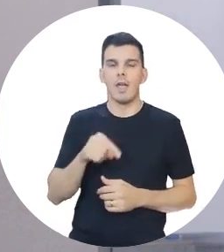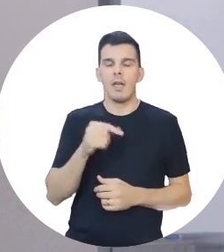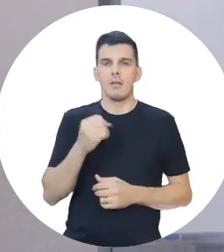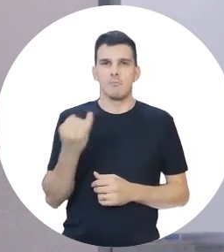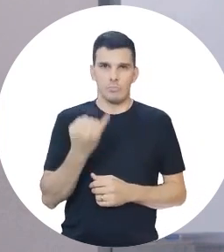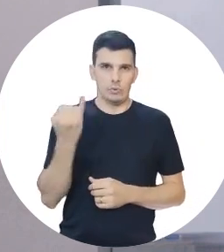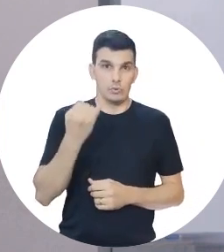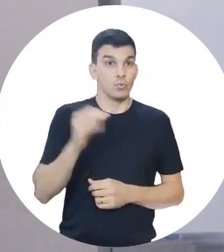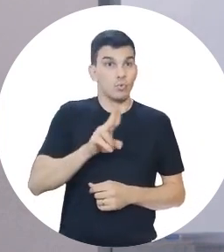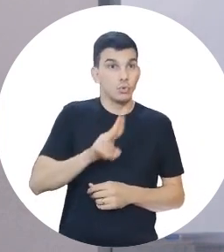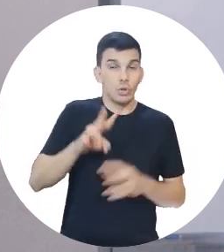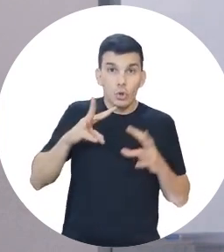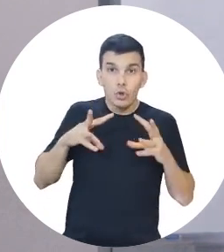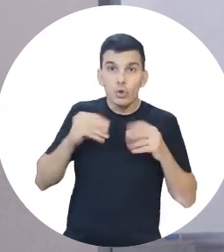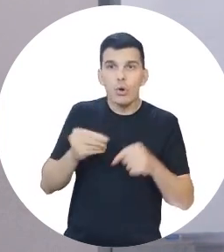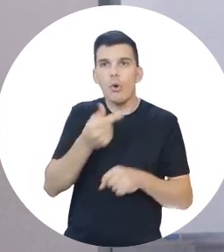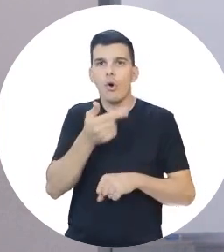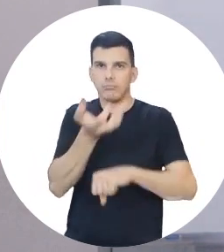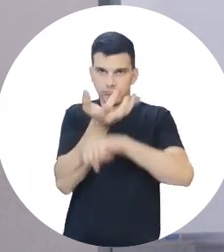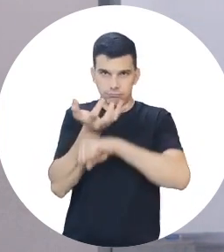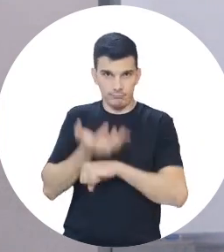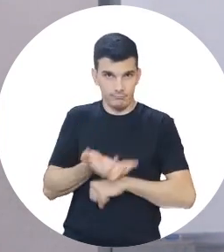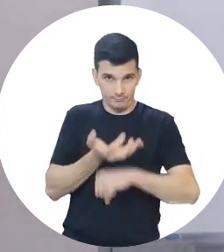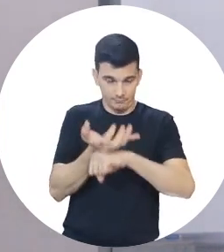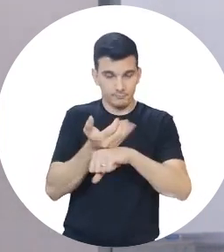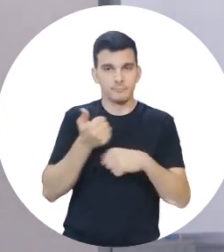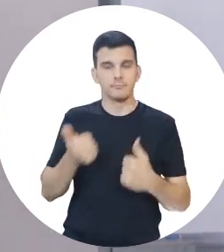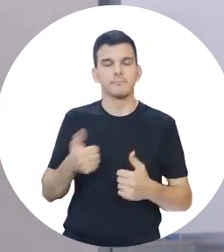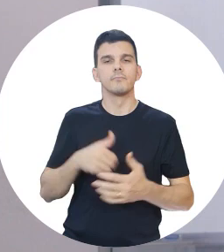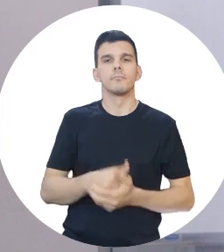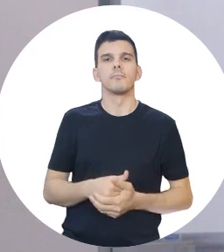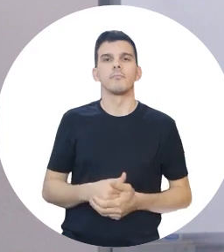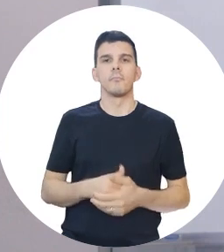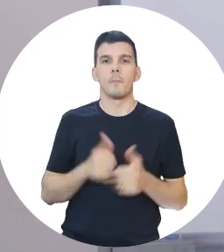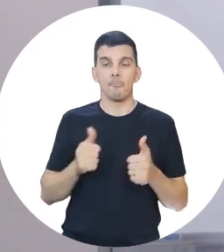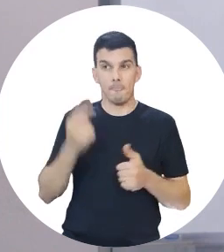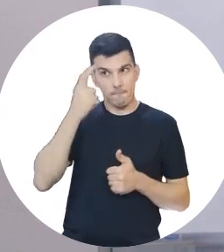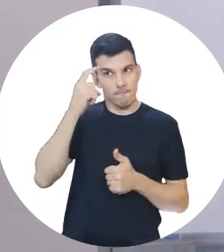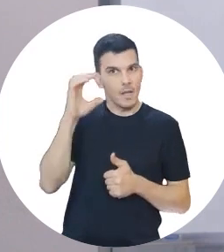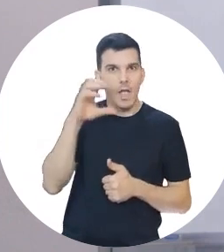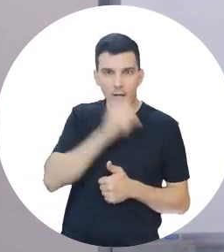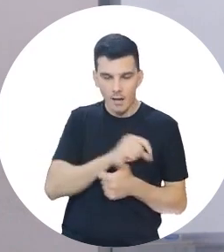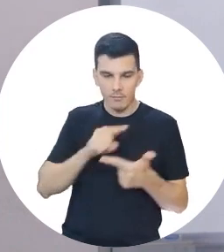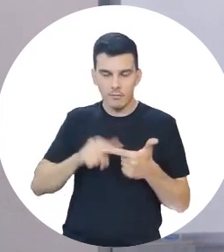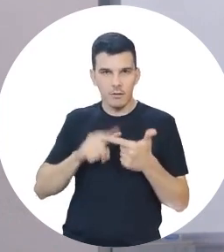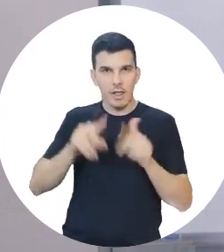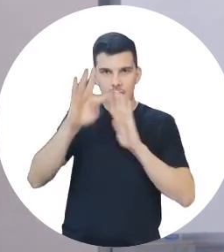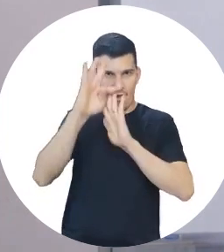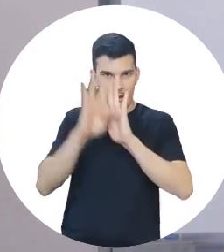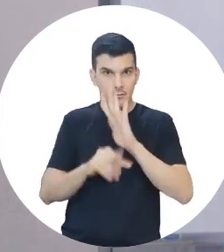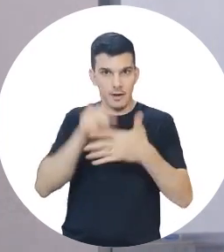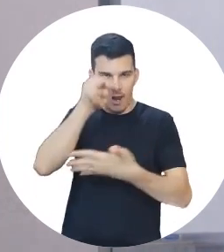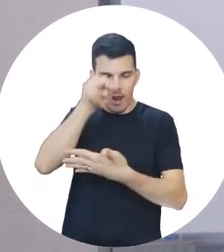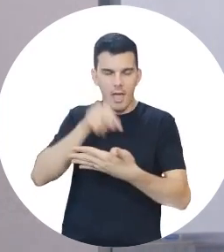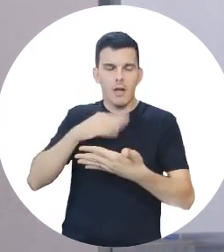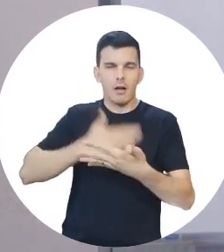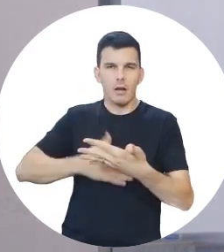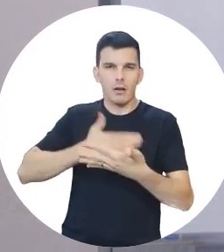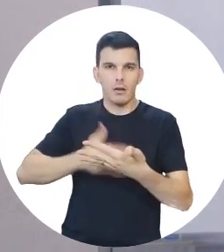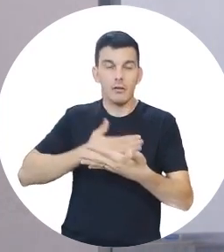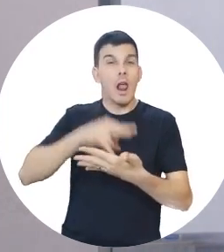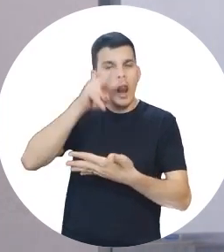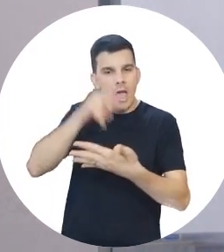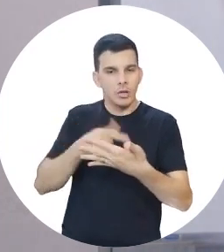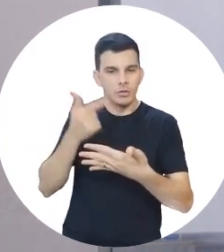verdade, isso aí você pode utilizar para todas as disciplinas dentro do Enem. Raciocínio lógico, interpretação de texto. Leia